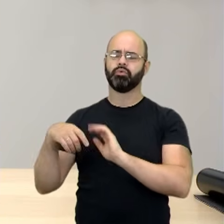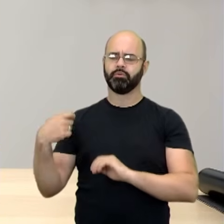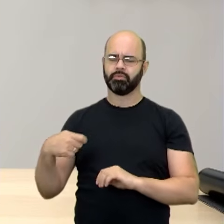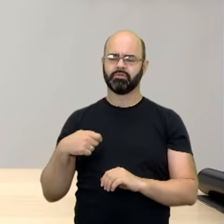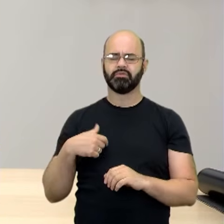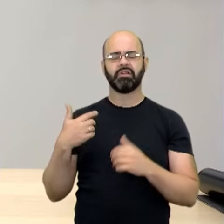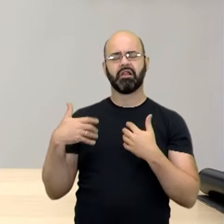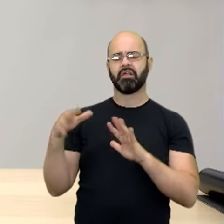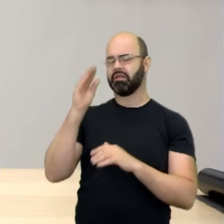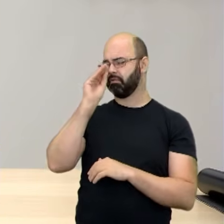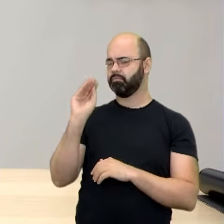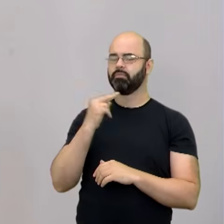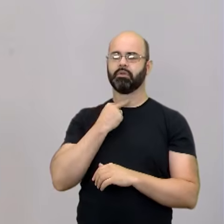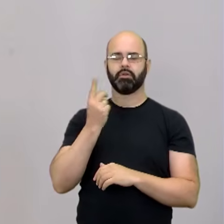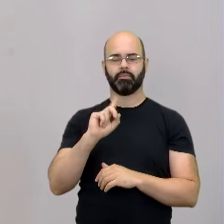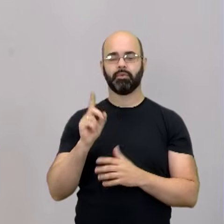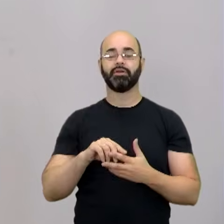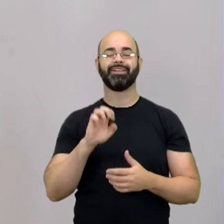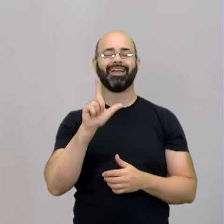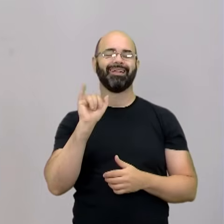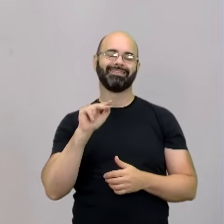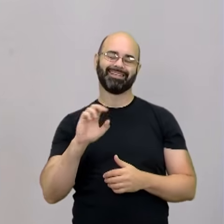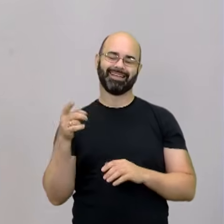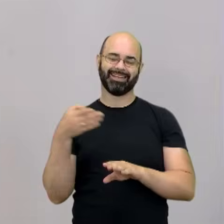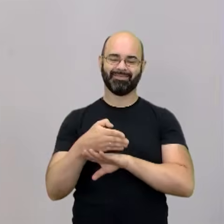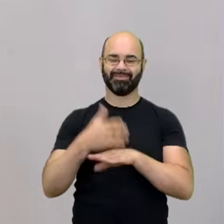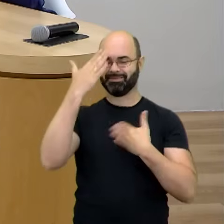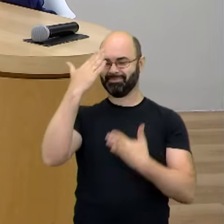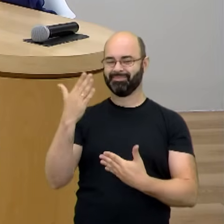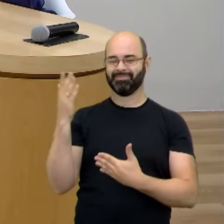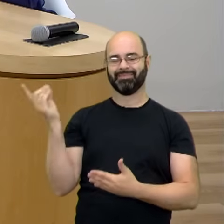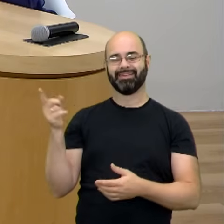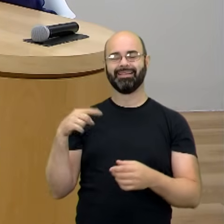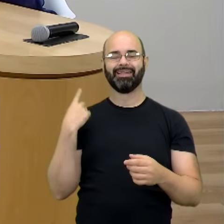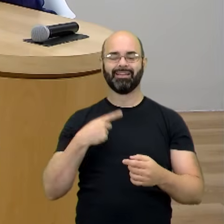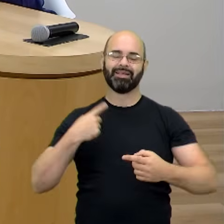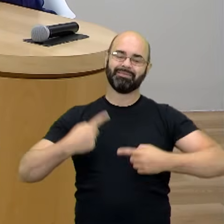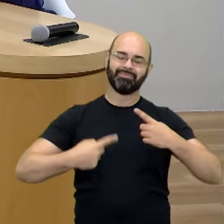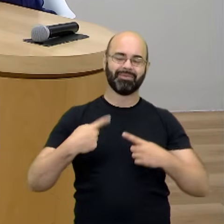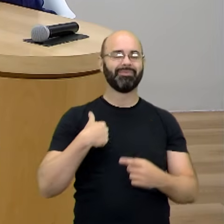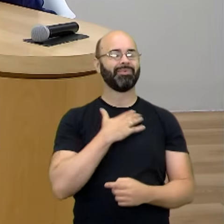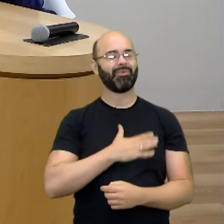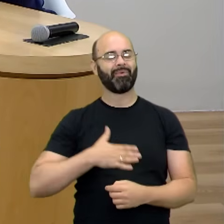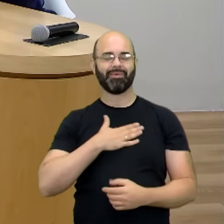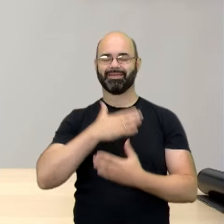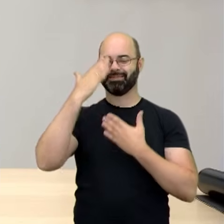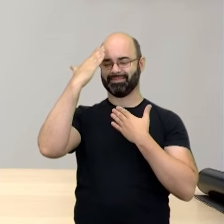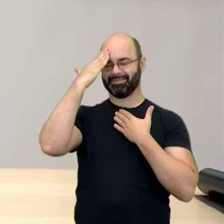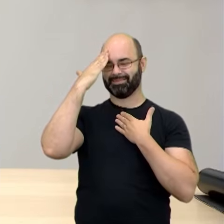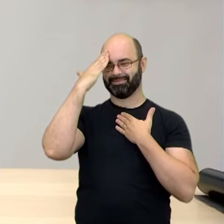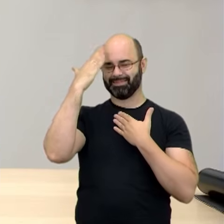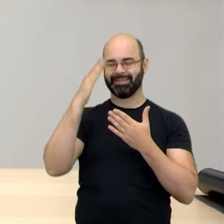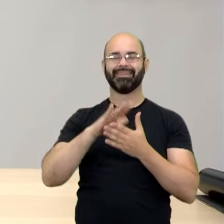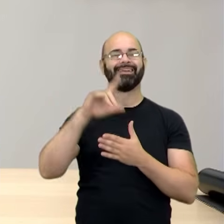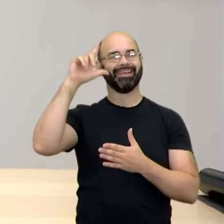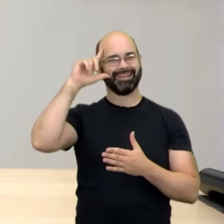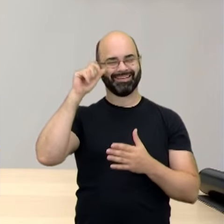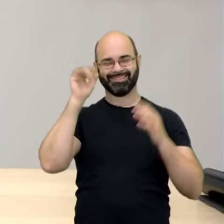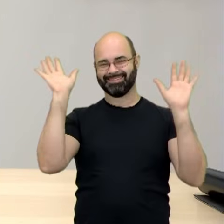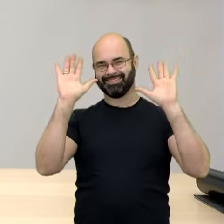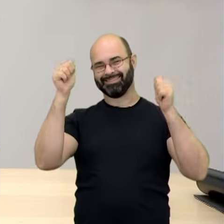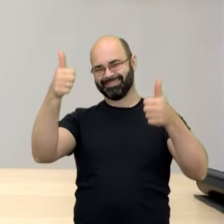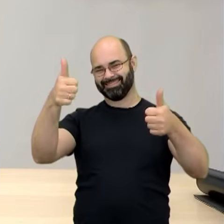Para Elaine, eu quero agradecer muito a sua participação aqui, enriqueceu muito o nosso debate, gostei bastante. Quero te agradecer o André que